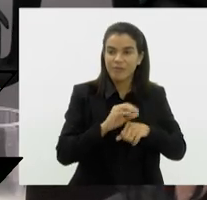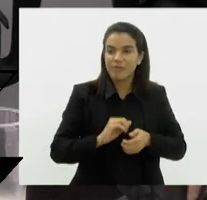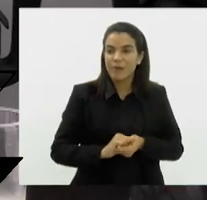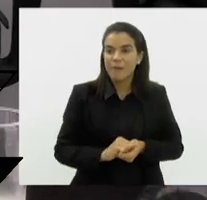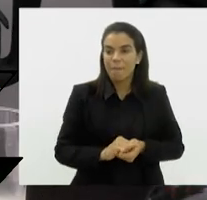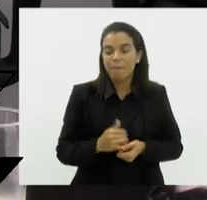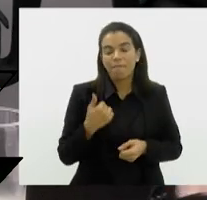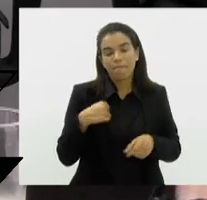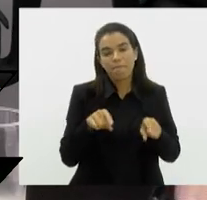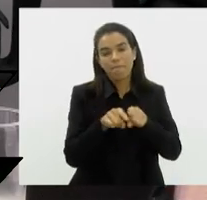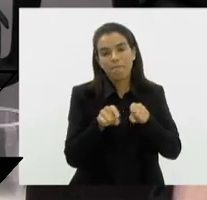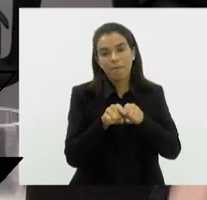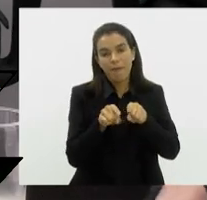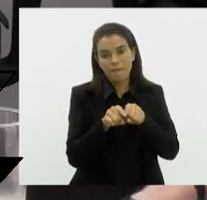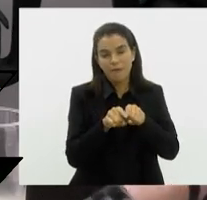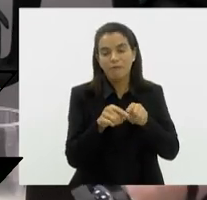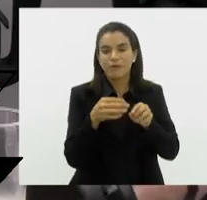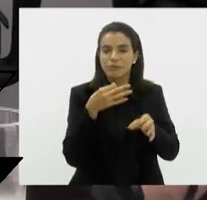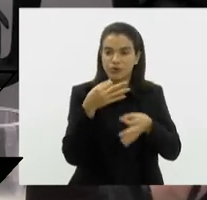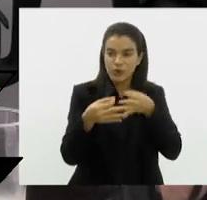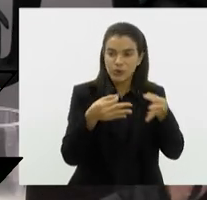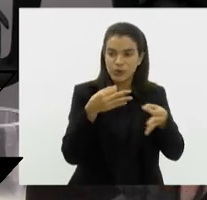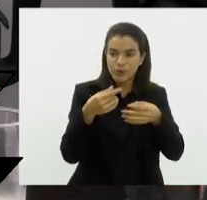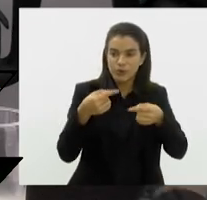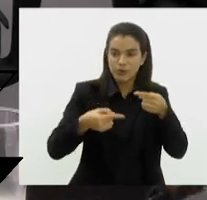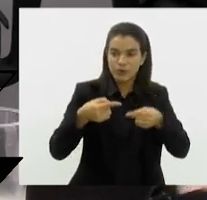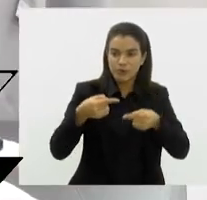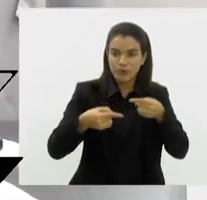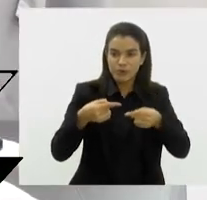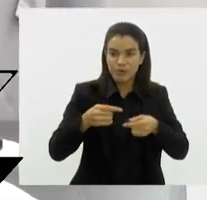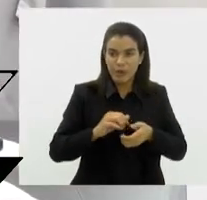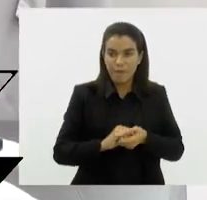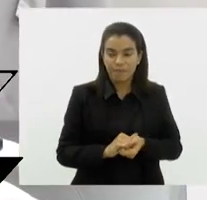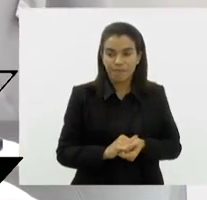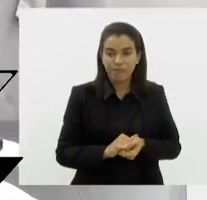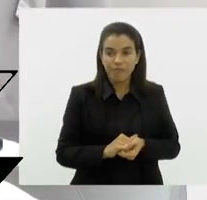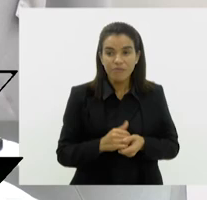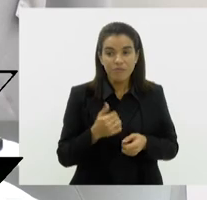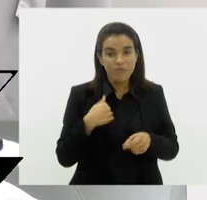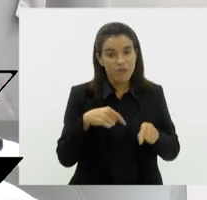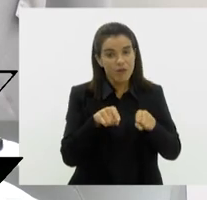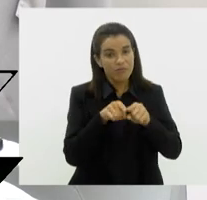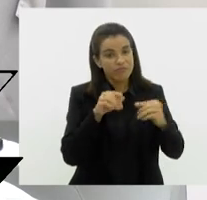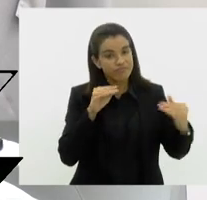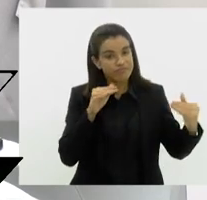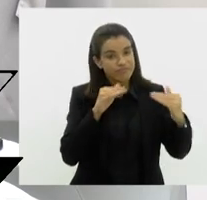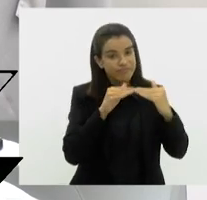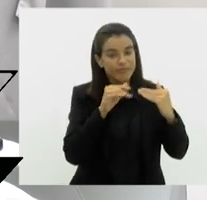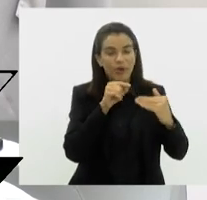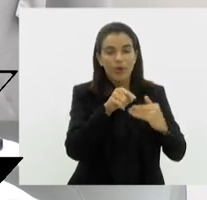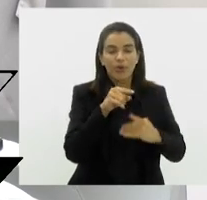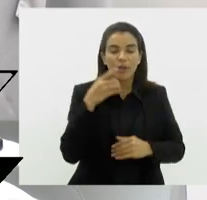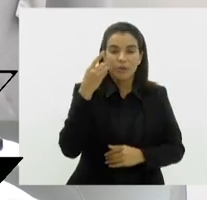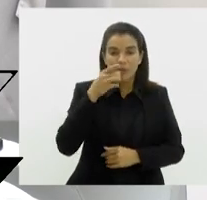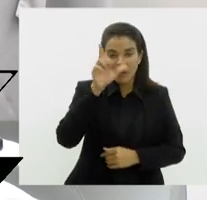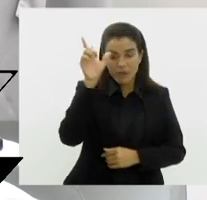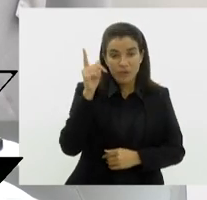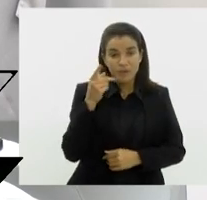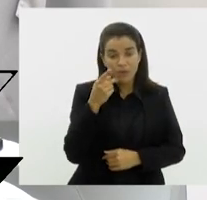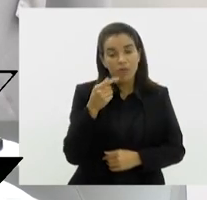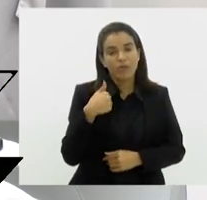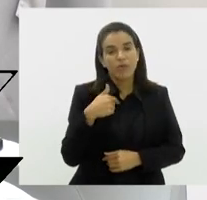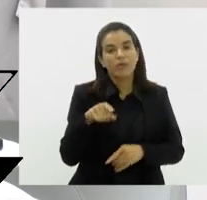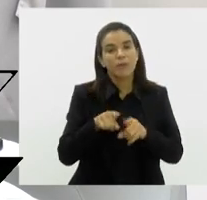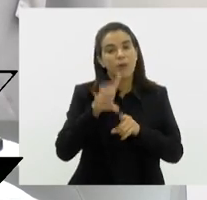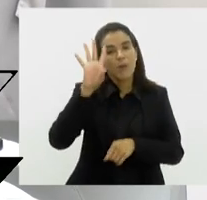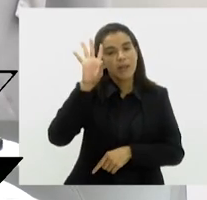discutir, presidente. Para discutir, deputado Mink. Depois eu estou escrito também para discussão. Na linha do deputado Luiz Paulo, eu vou pegar uma decisão